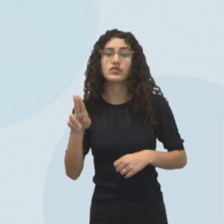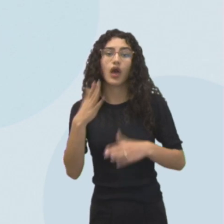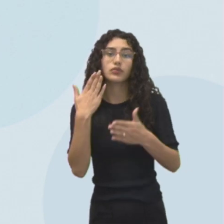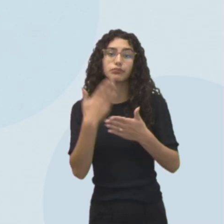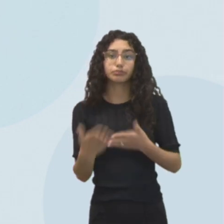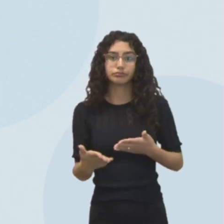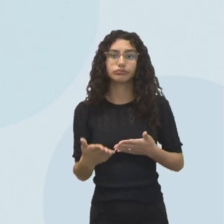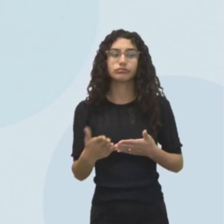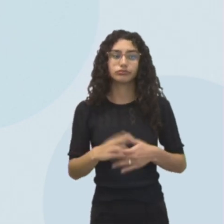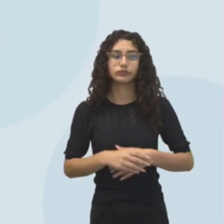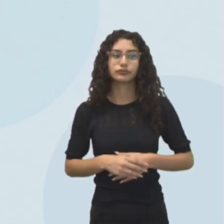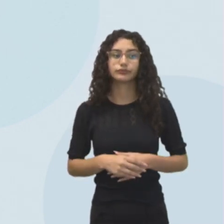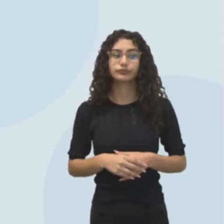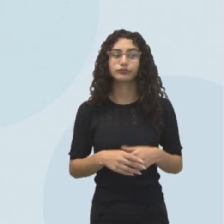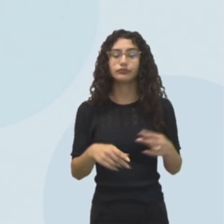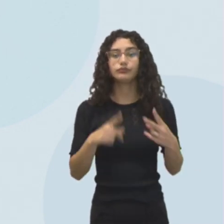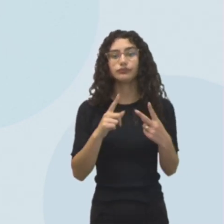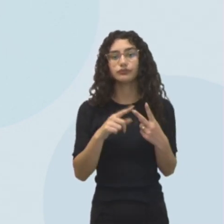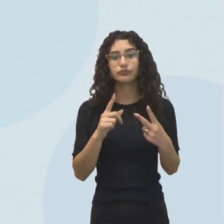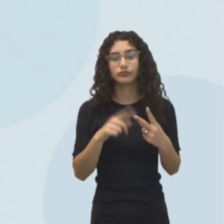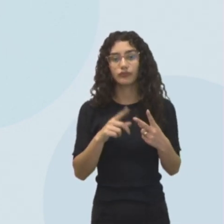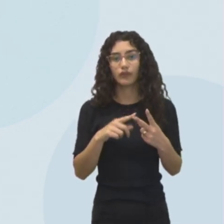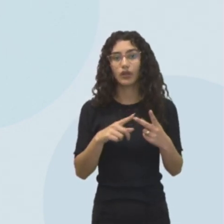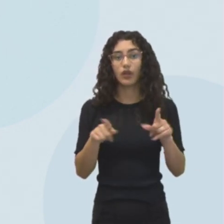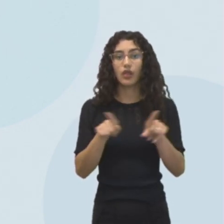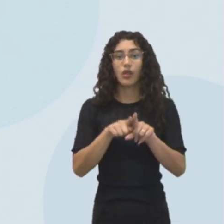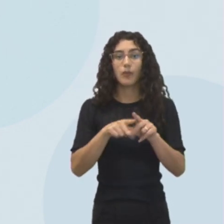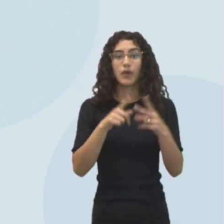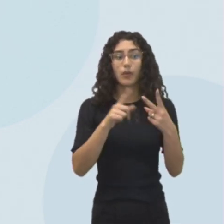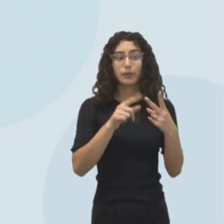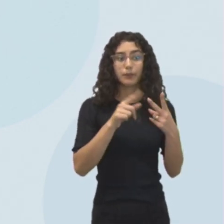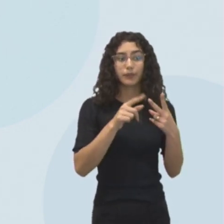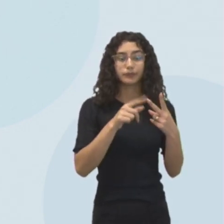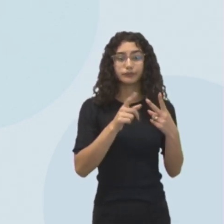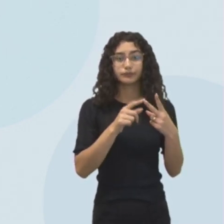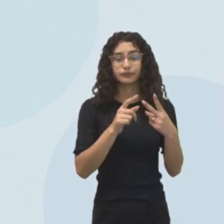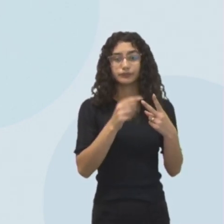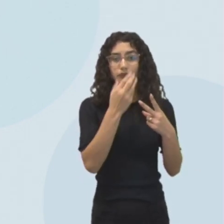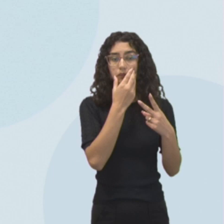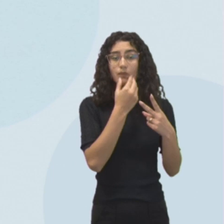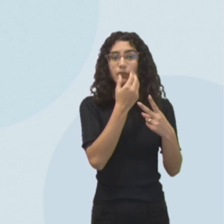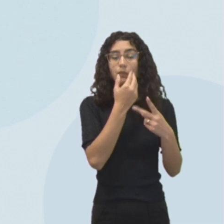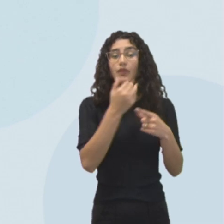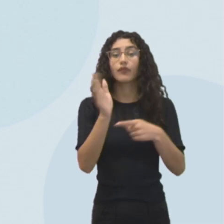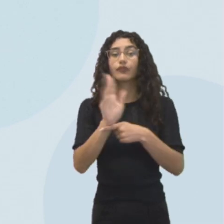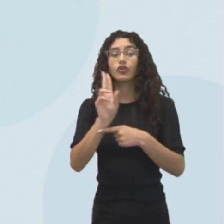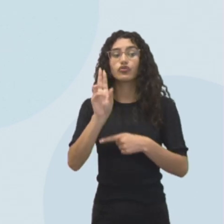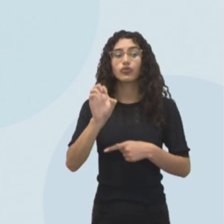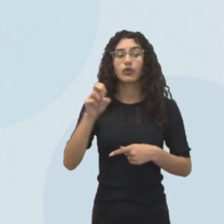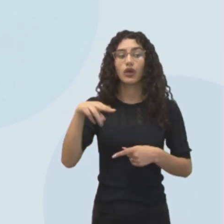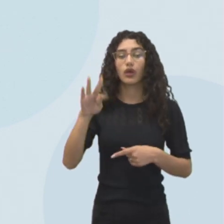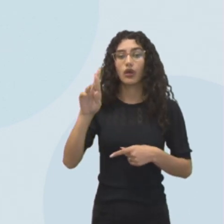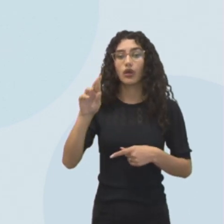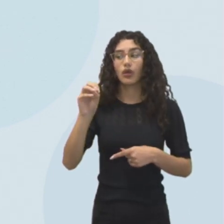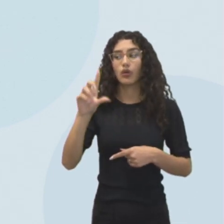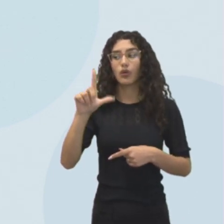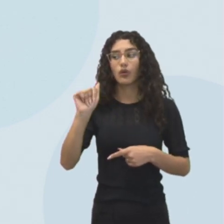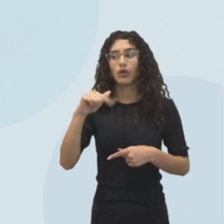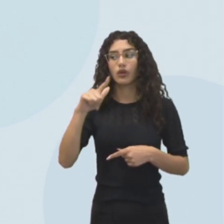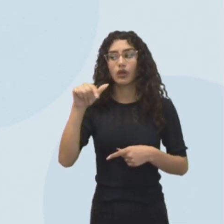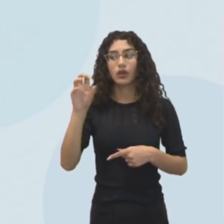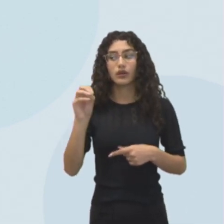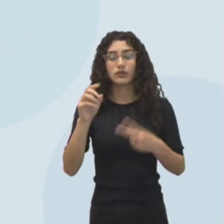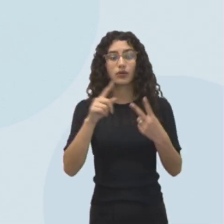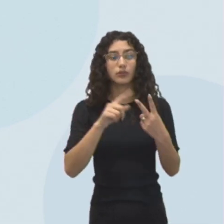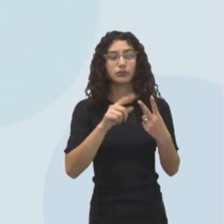deste vídeo. Segundo ponto, que ele também faz uma crítica ao vídeo enrolação, que é exibir um vídeo